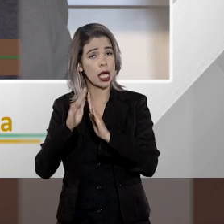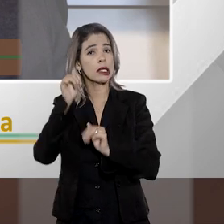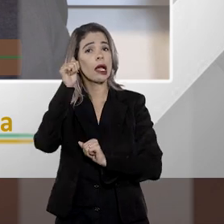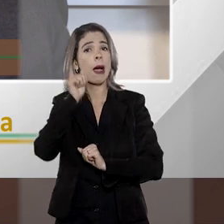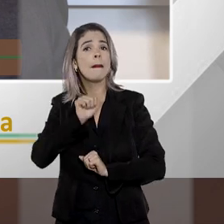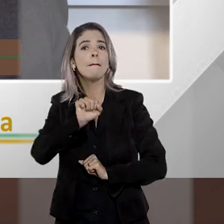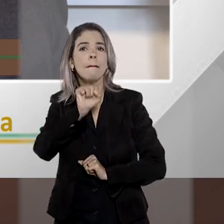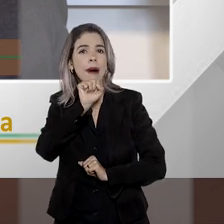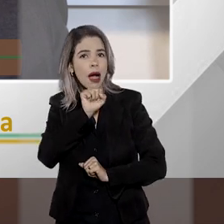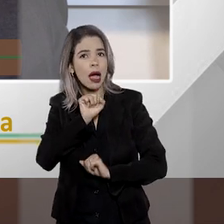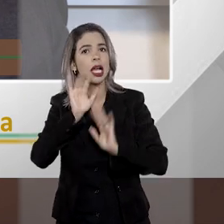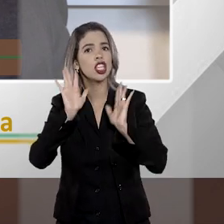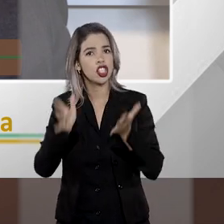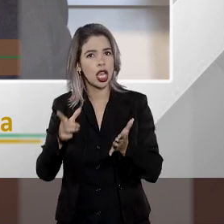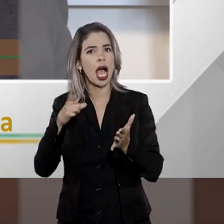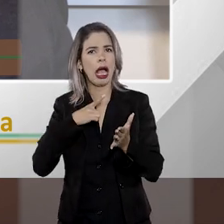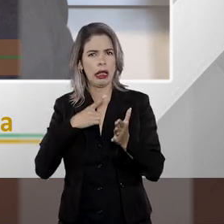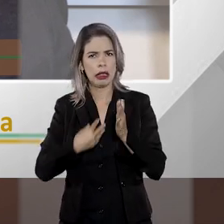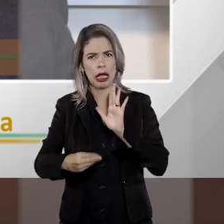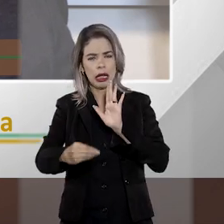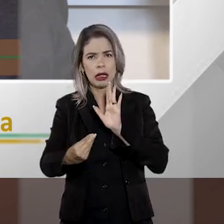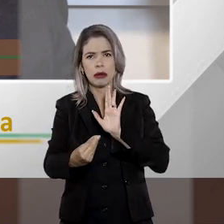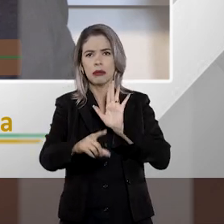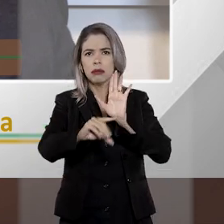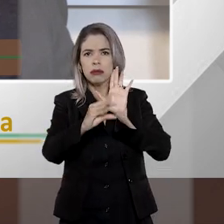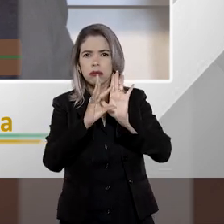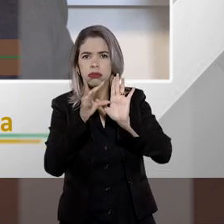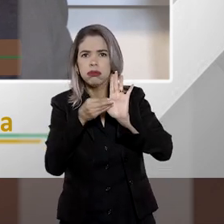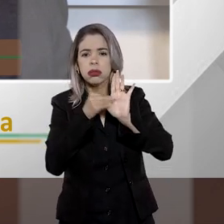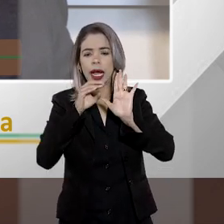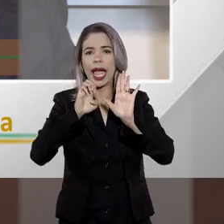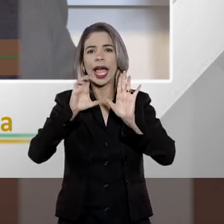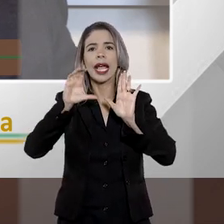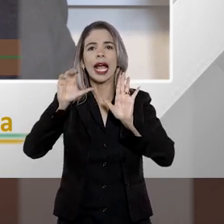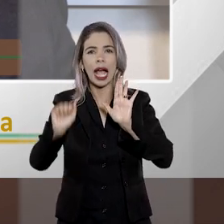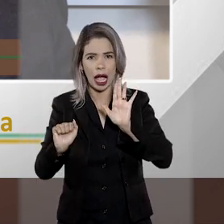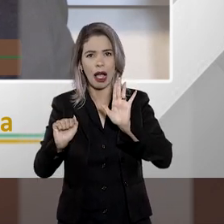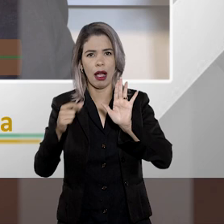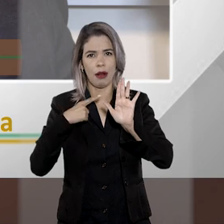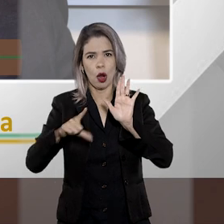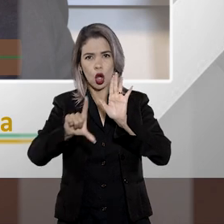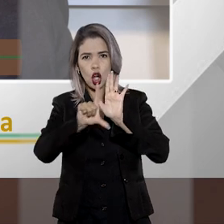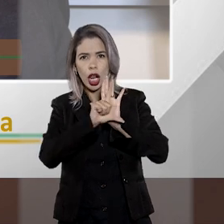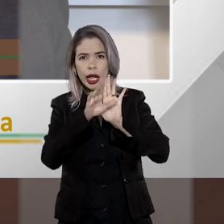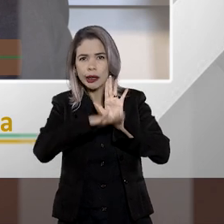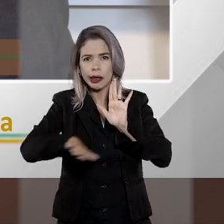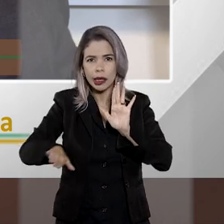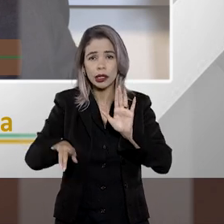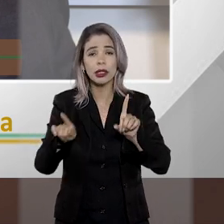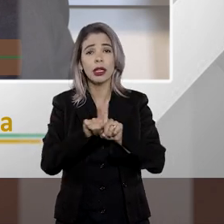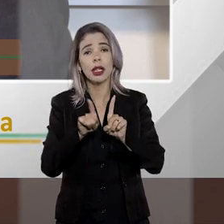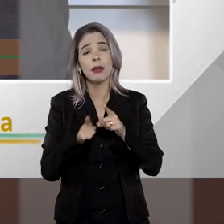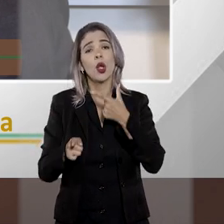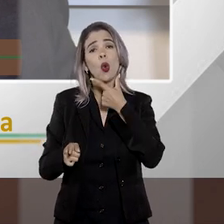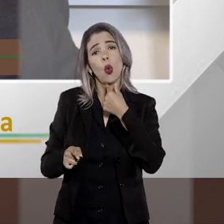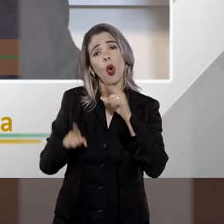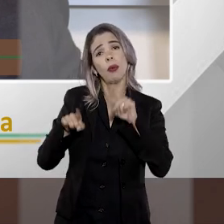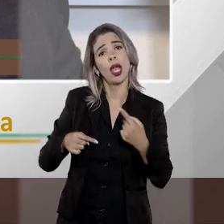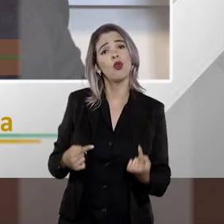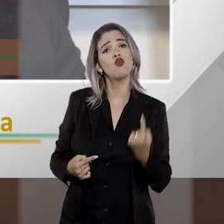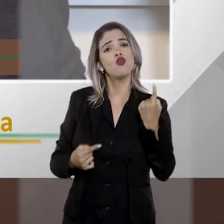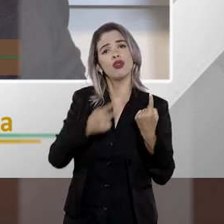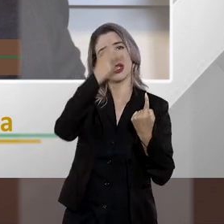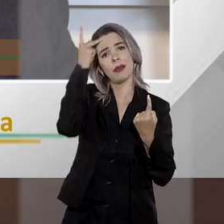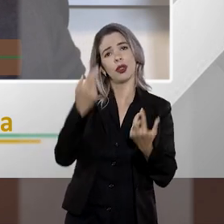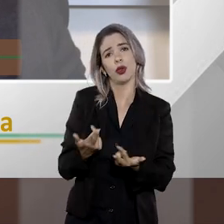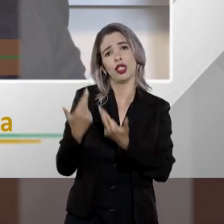com o texto legal, constante do ECA, menor de 12 anos, portanto, quanto para o homem, quando, sendo ele o